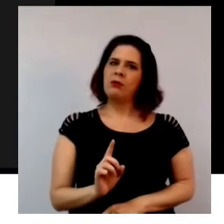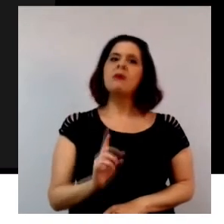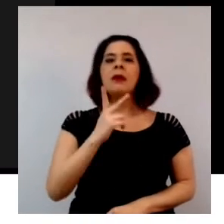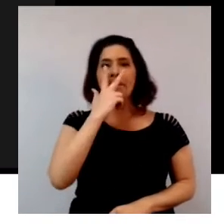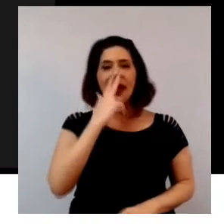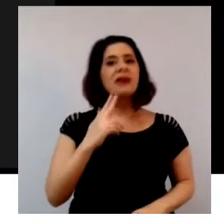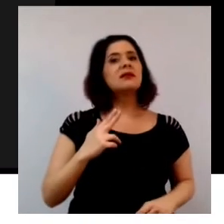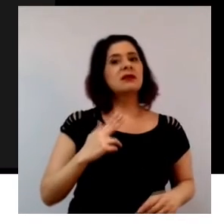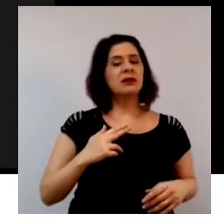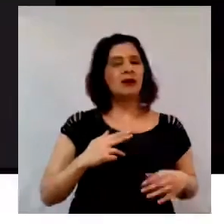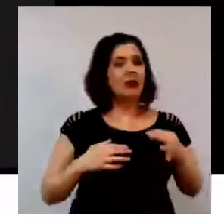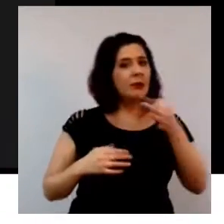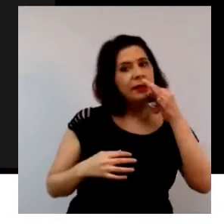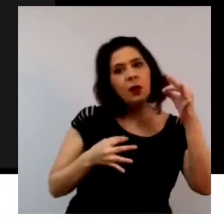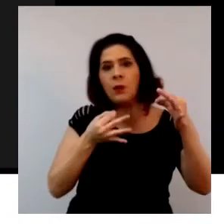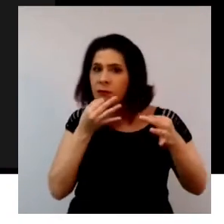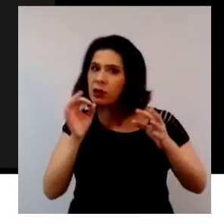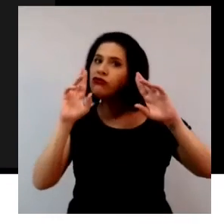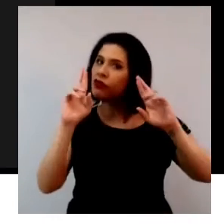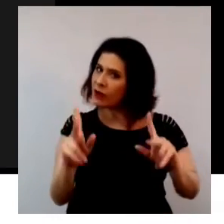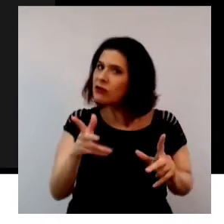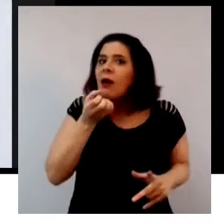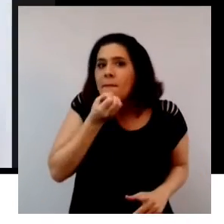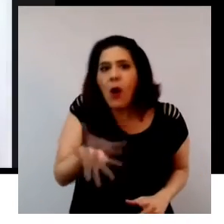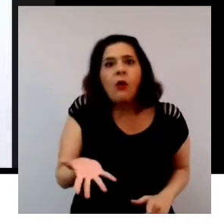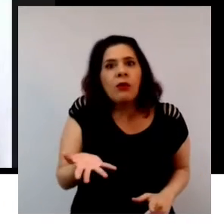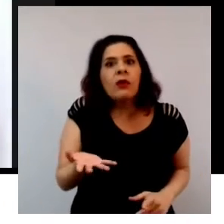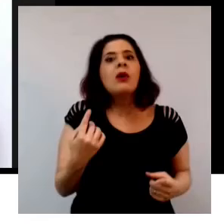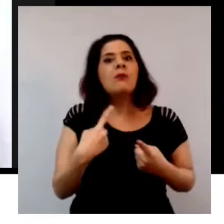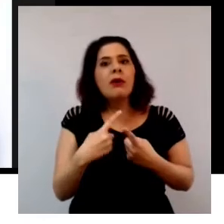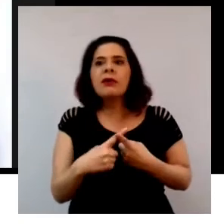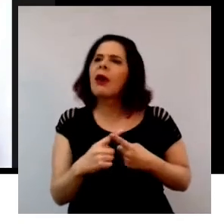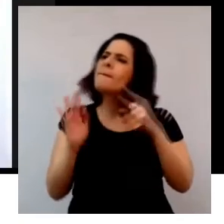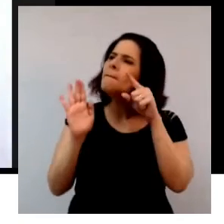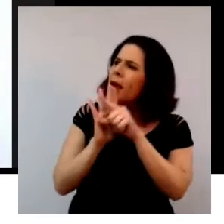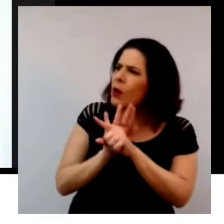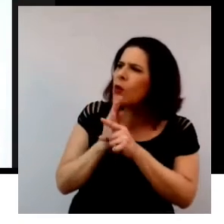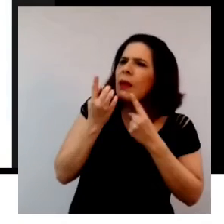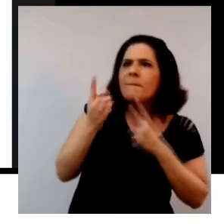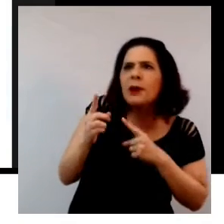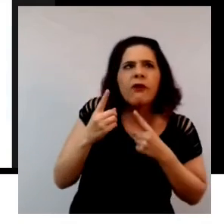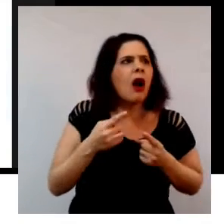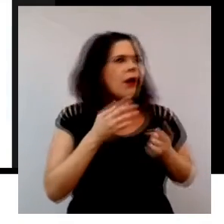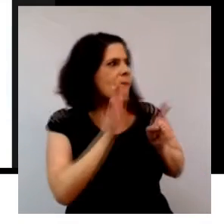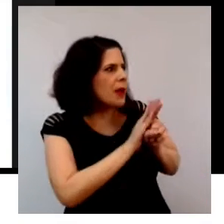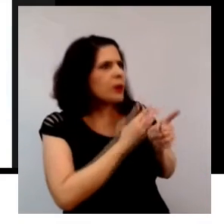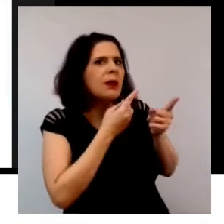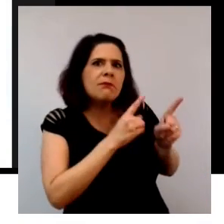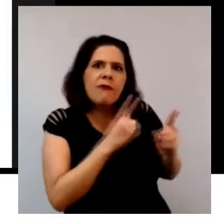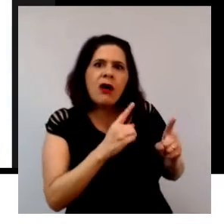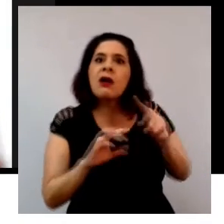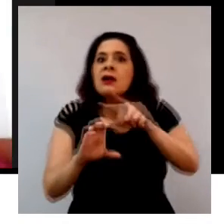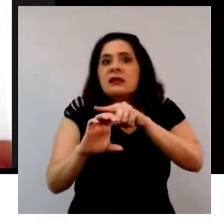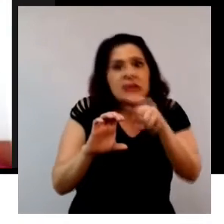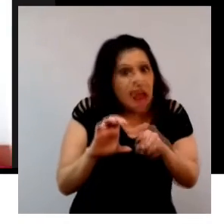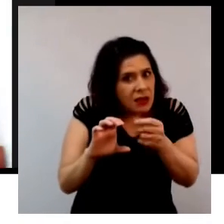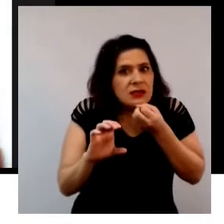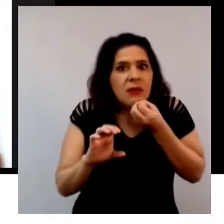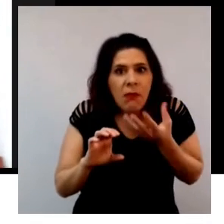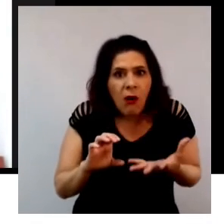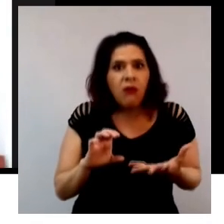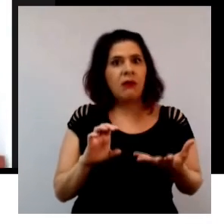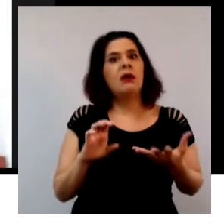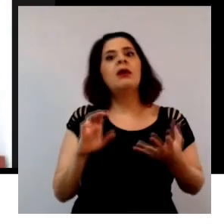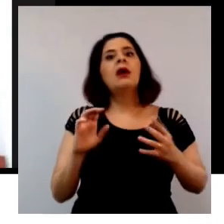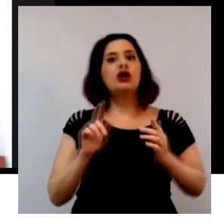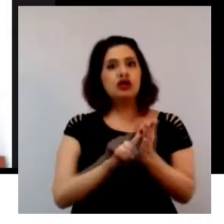muito produtivo, né? O questionamento, a ciência se move dessa maneira, o jornalismo se move dessa maneira, a pesquisa, enfim, então